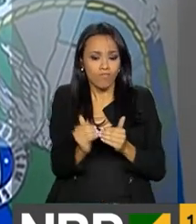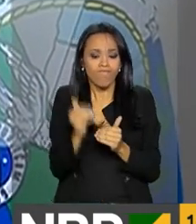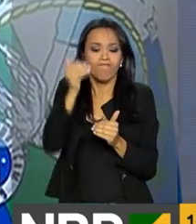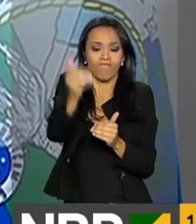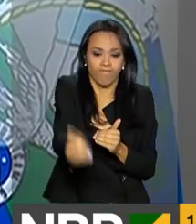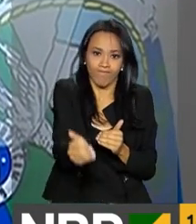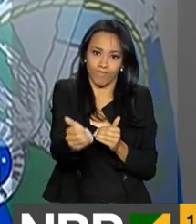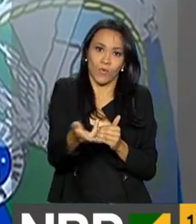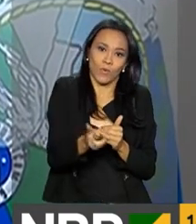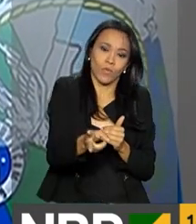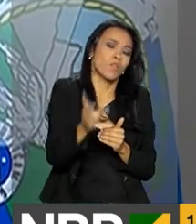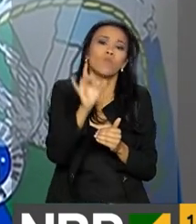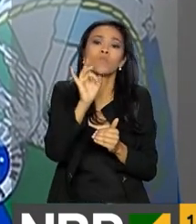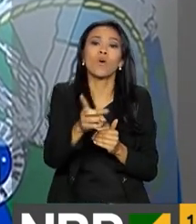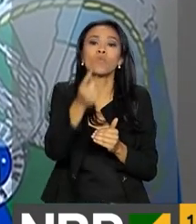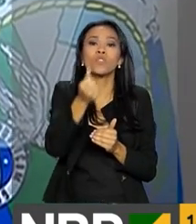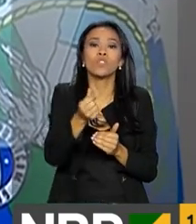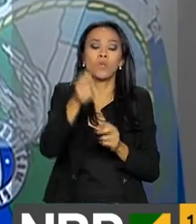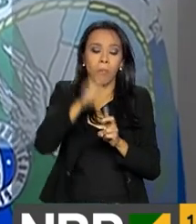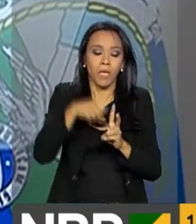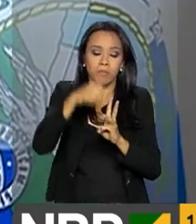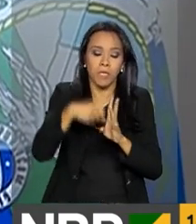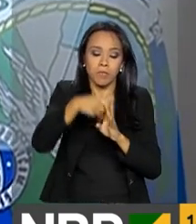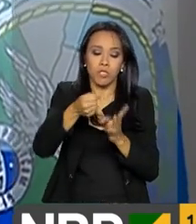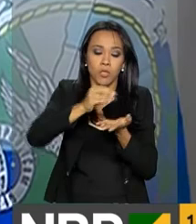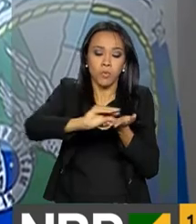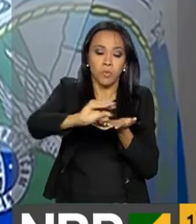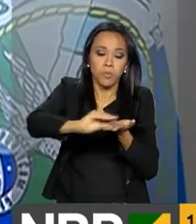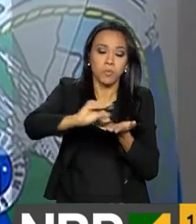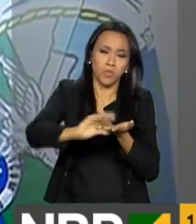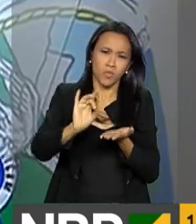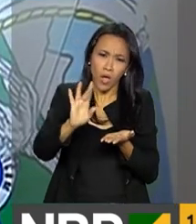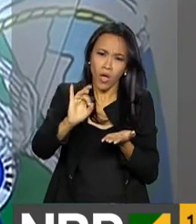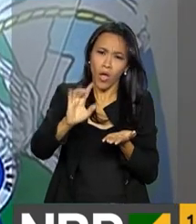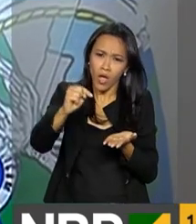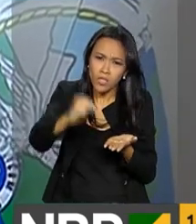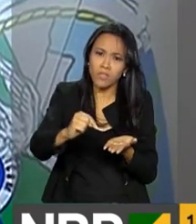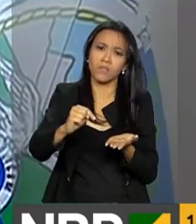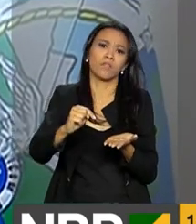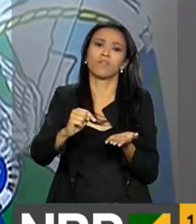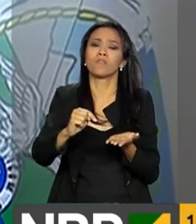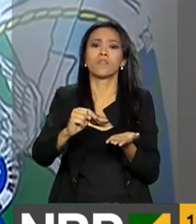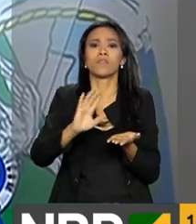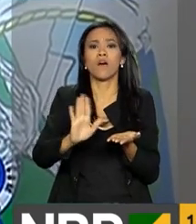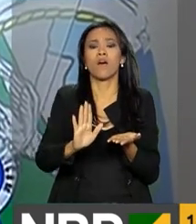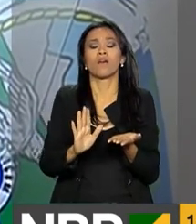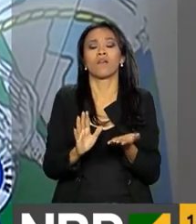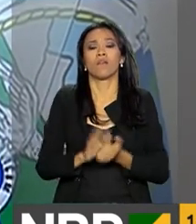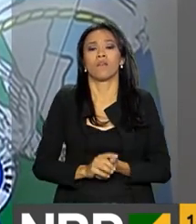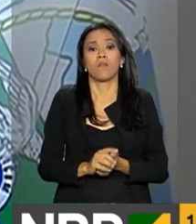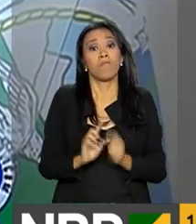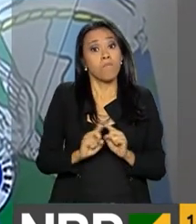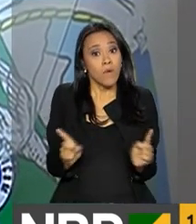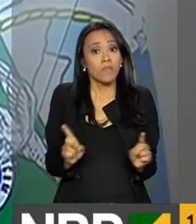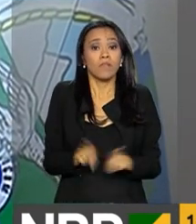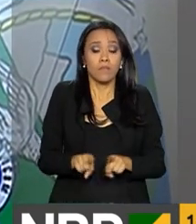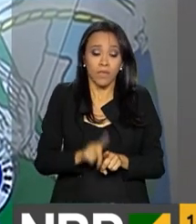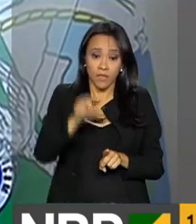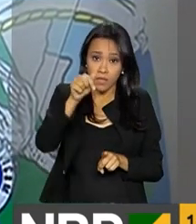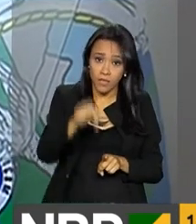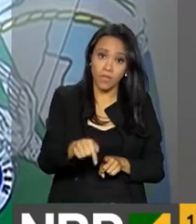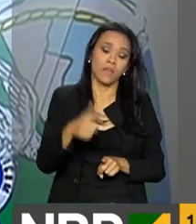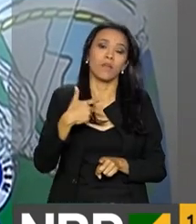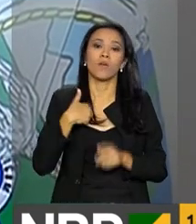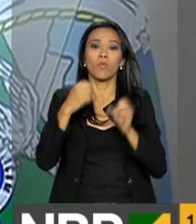apenas o que foi destinado mês a mês, não apenas o que foi destinado, aqueles 6 milhões e tanto, numa verba orçamentária, mas também que aqui